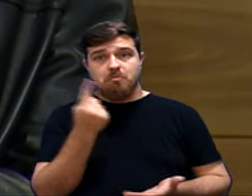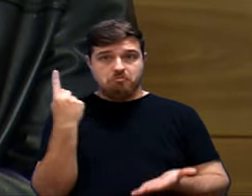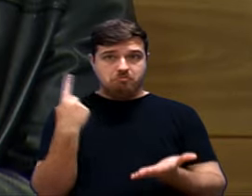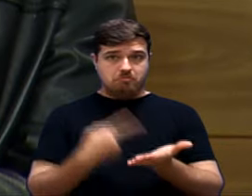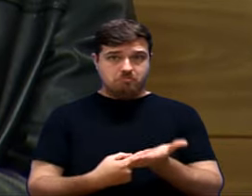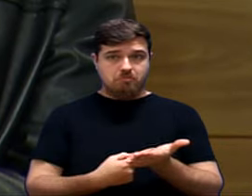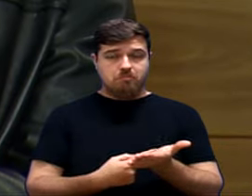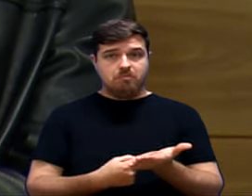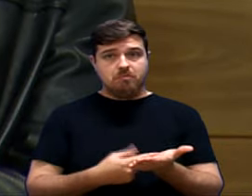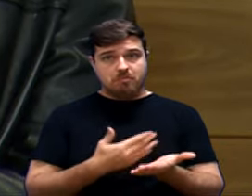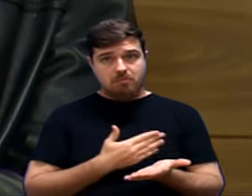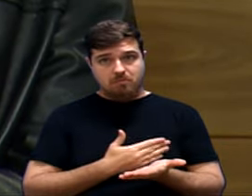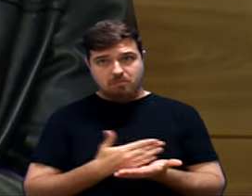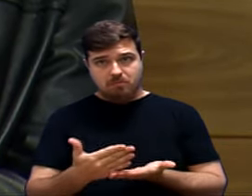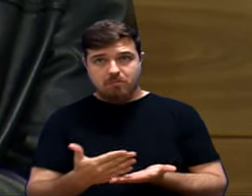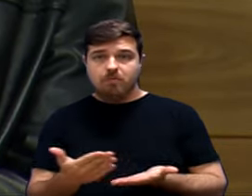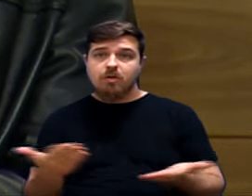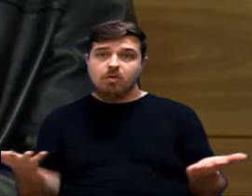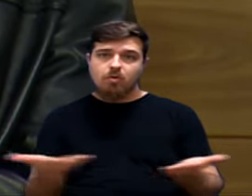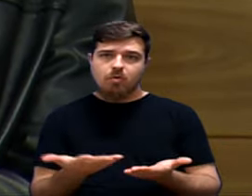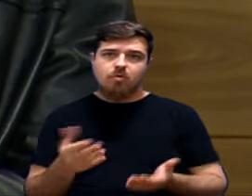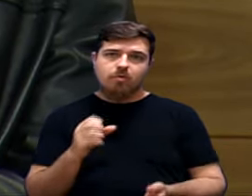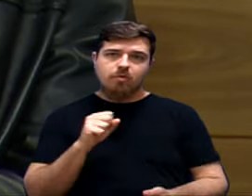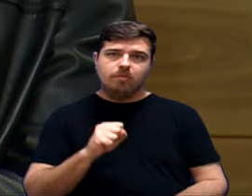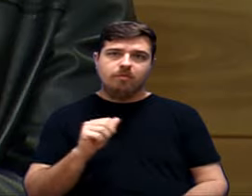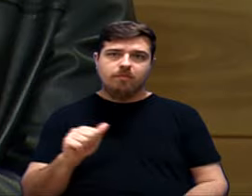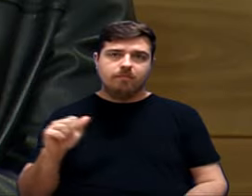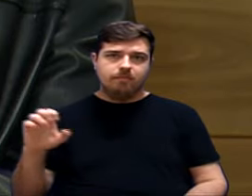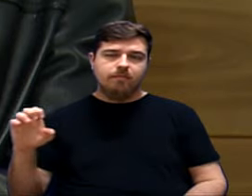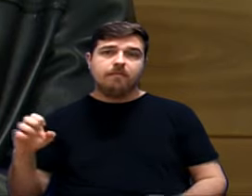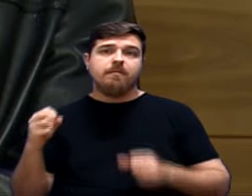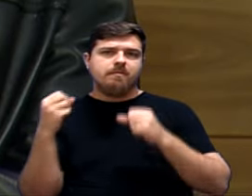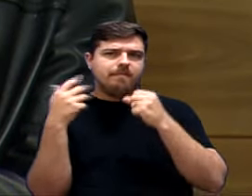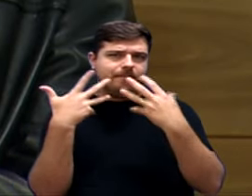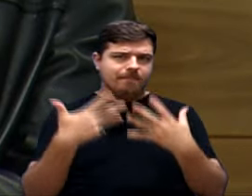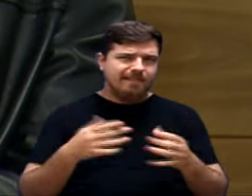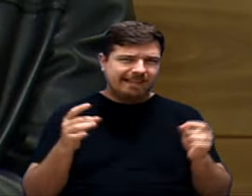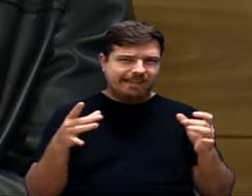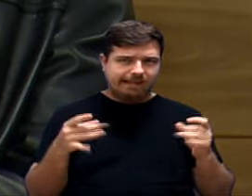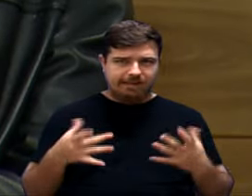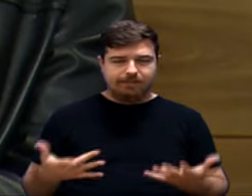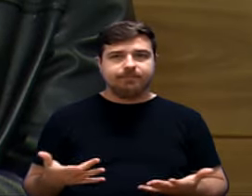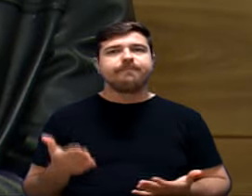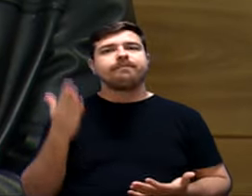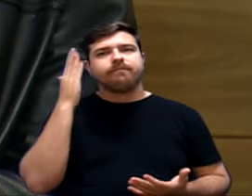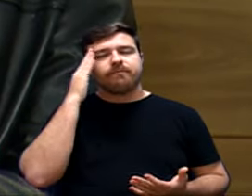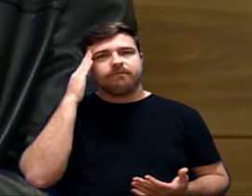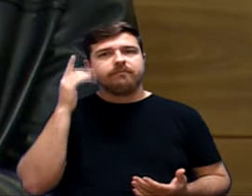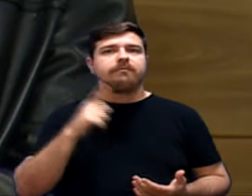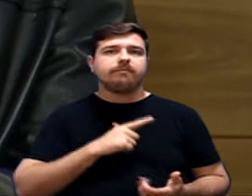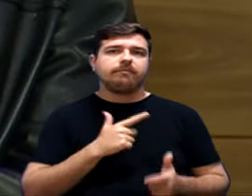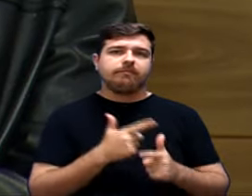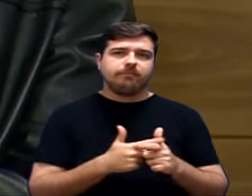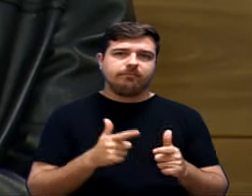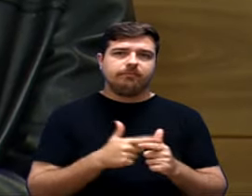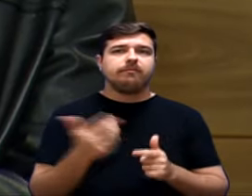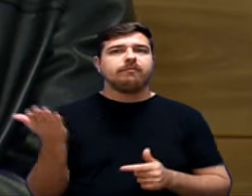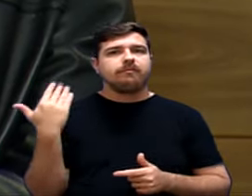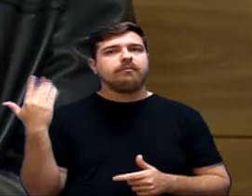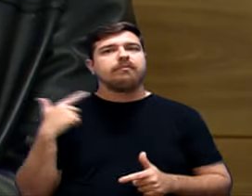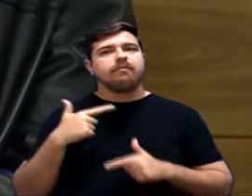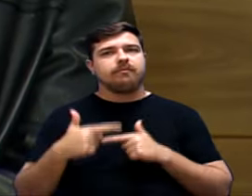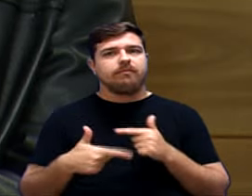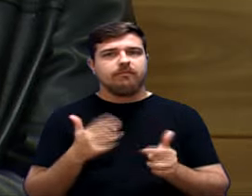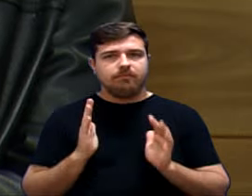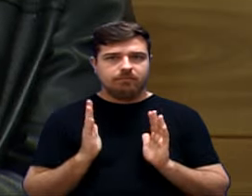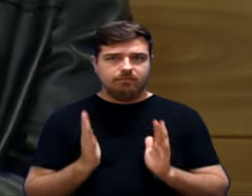né o então é difícil já falar mas a gente entende que que tem esse problema porque eu já trabalhei lá eu já